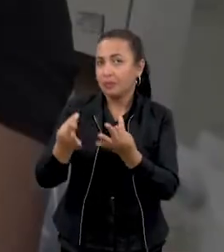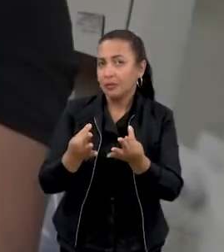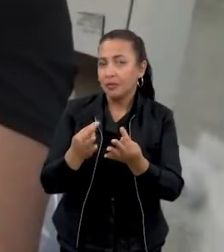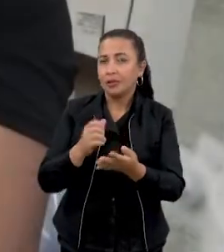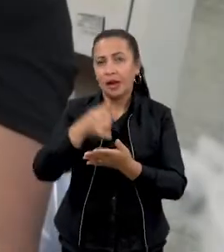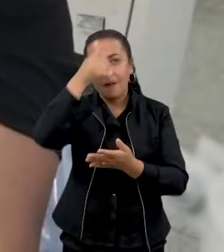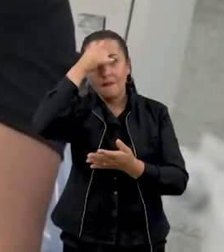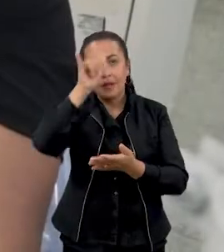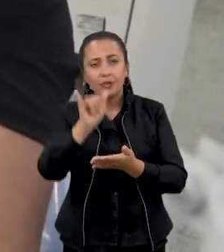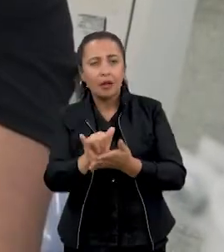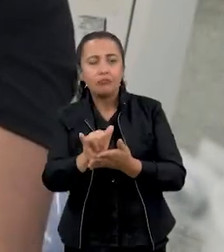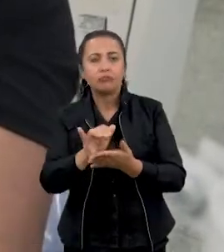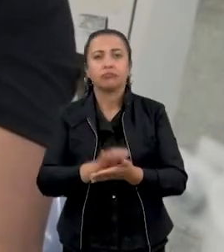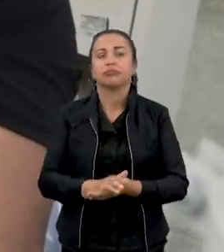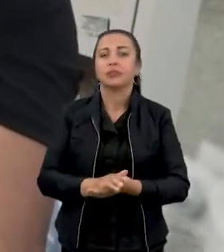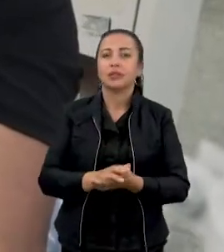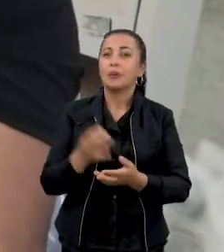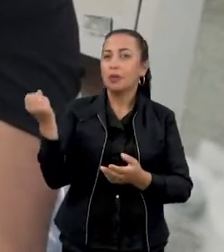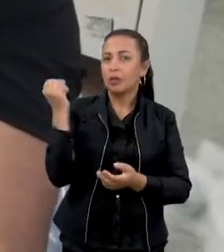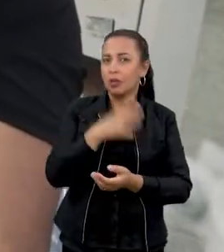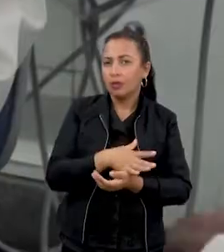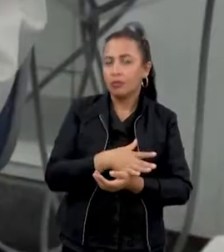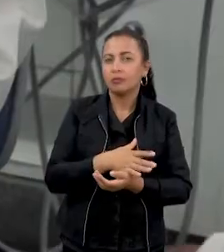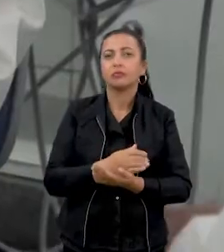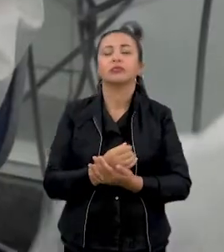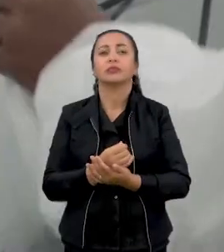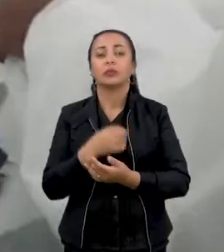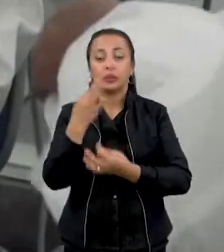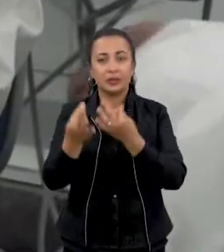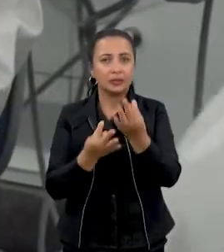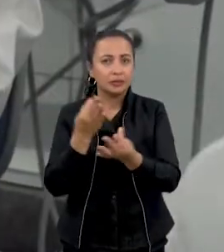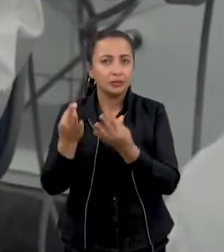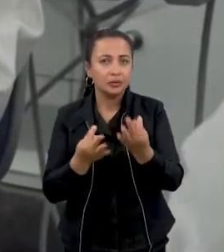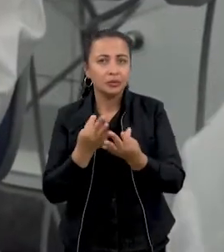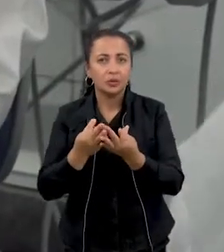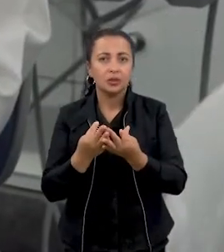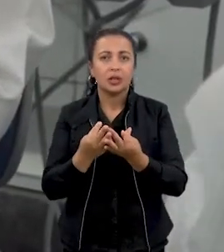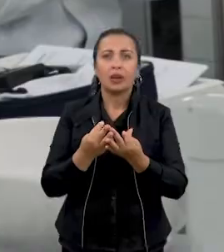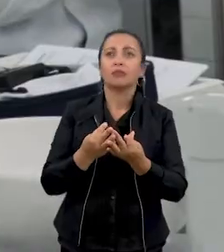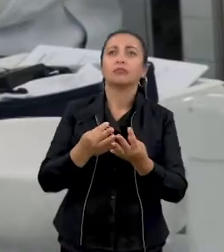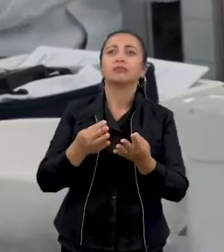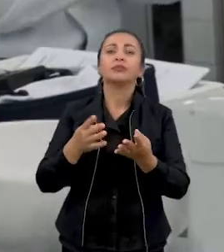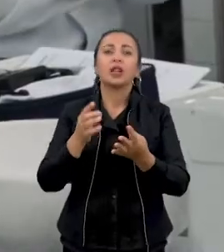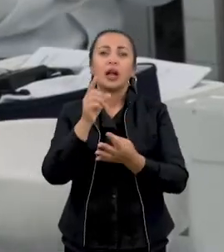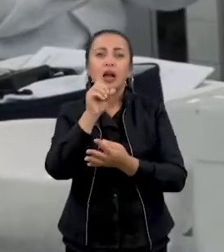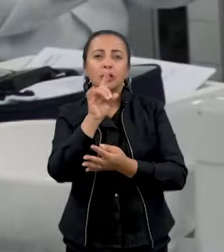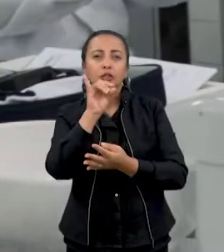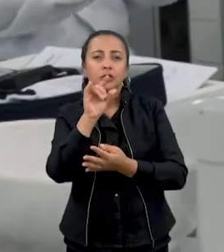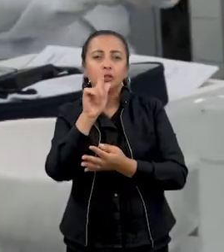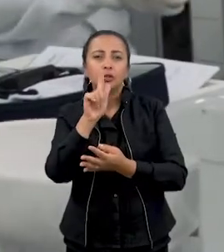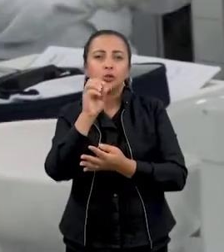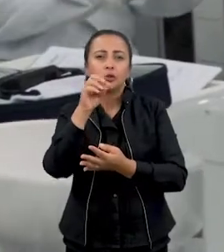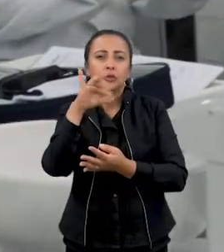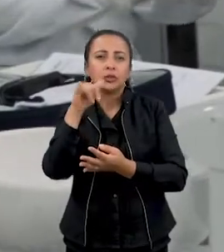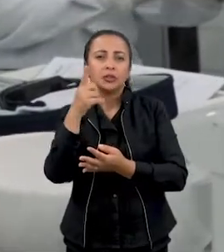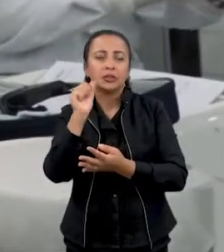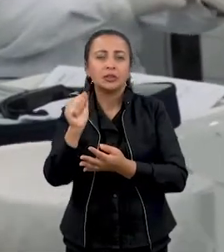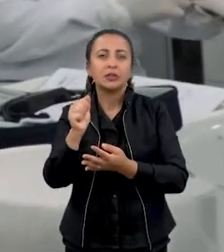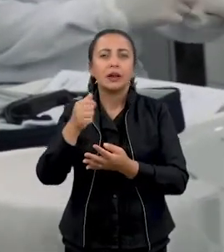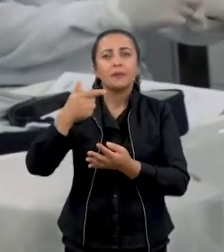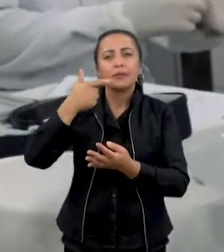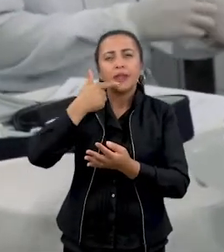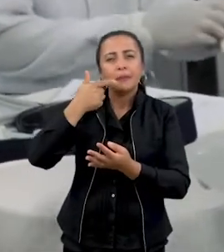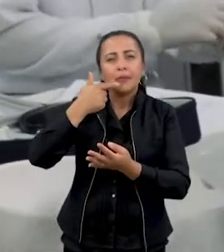É uma coisa relativamente nova, né, de você tratar a digeusia com a